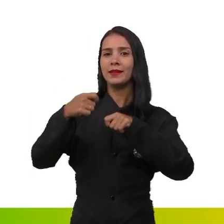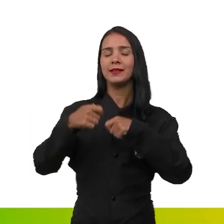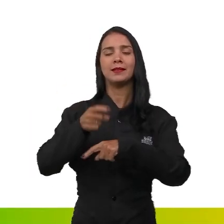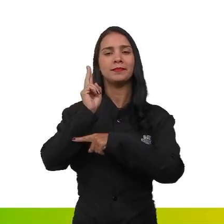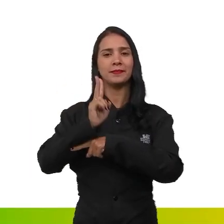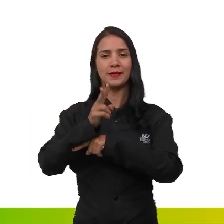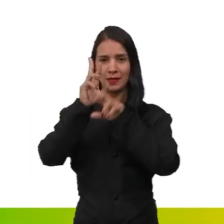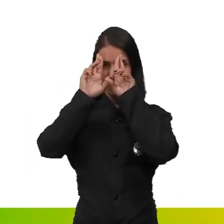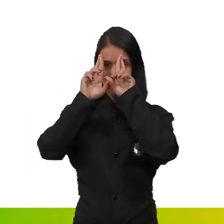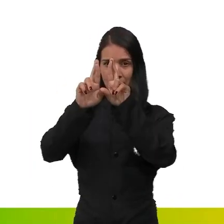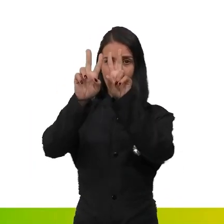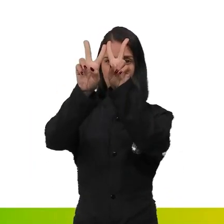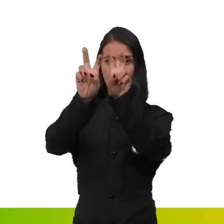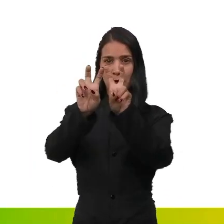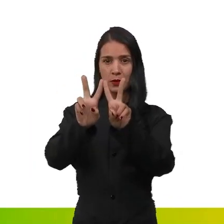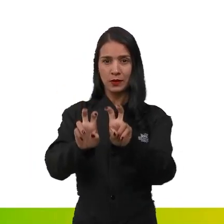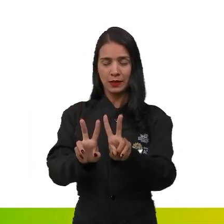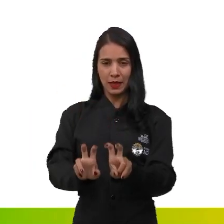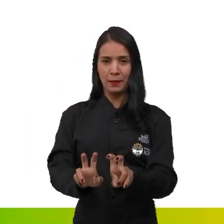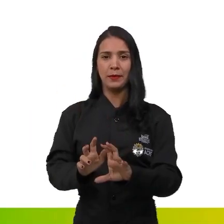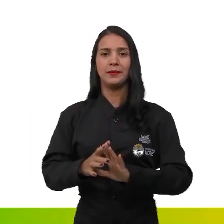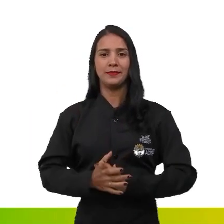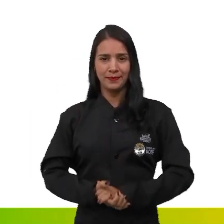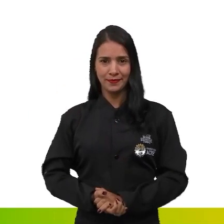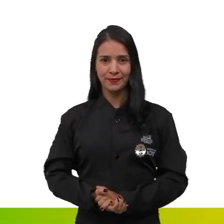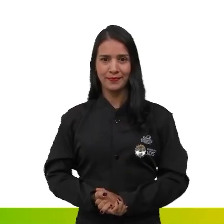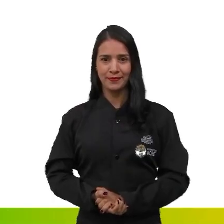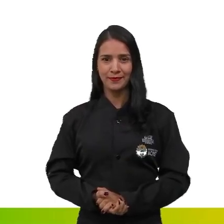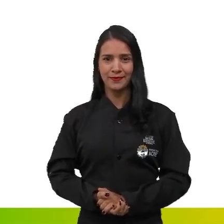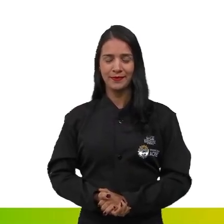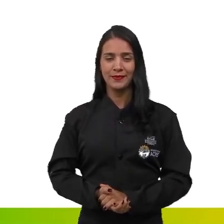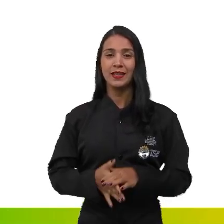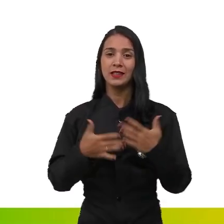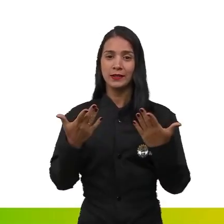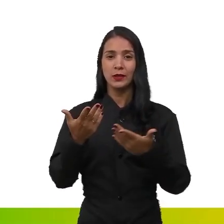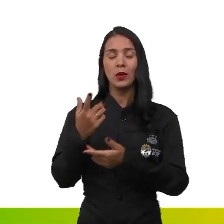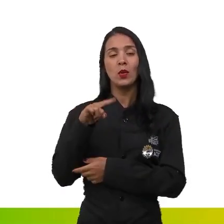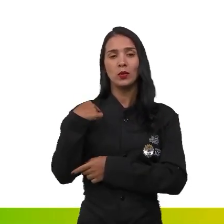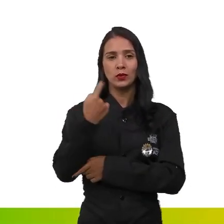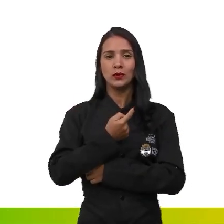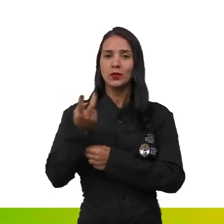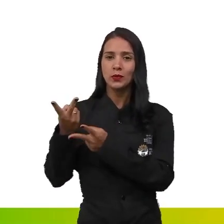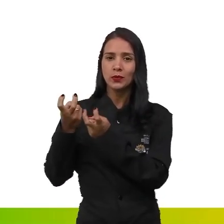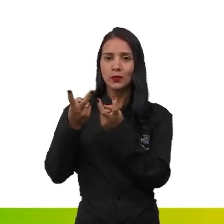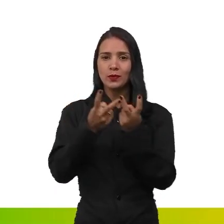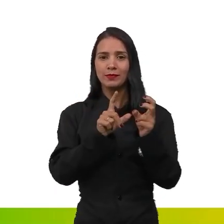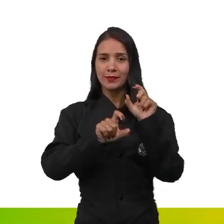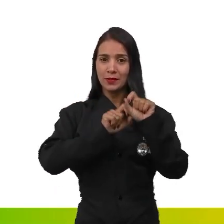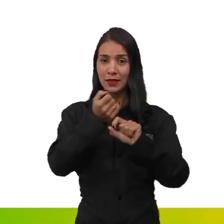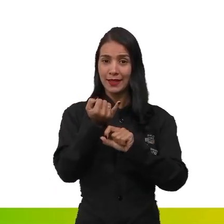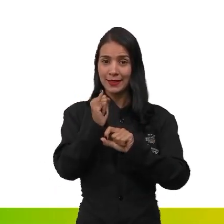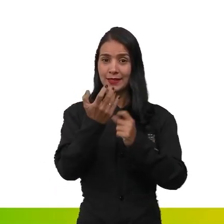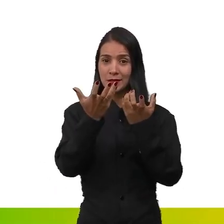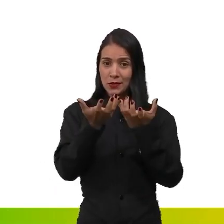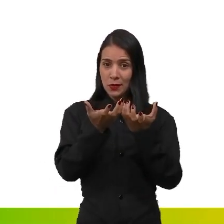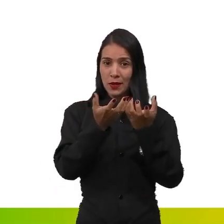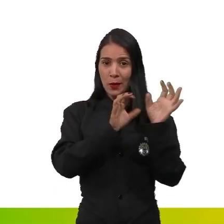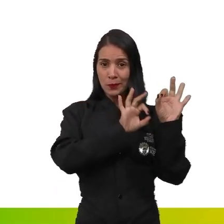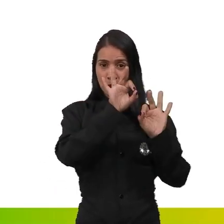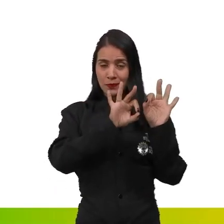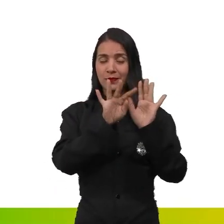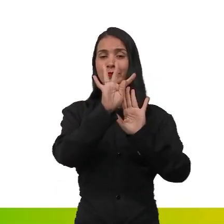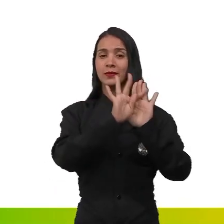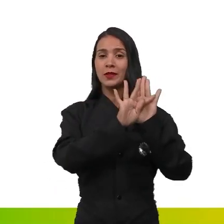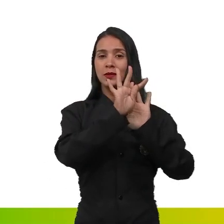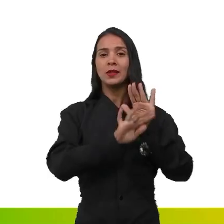é não fugir do tema. Então, o que nós observamos que para a questão da progressão textual, a coesão e a